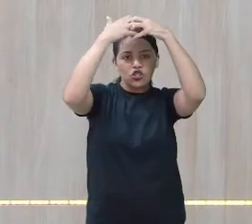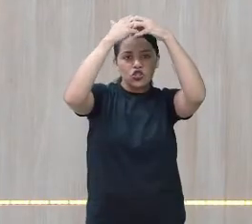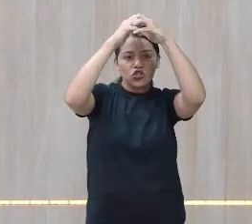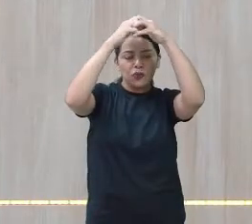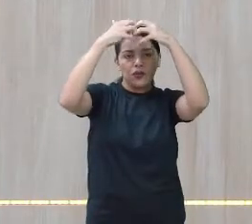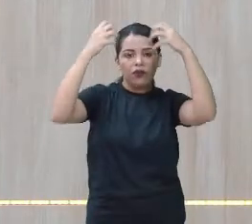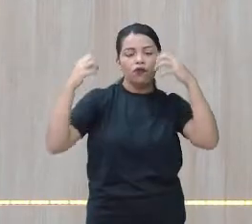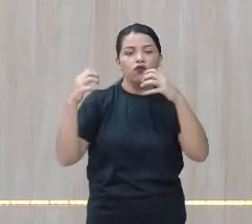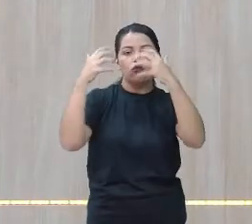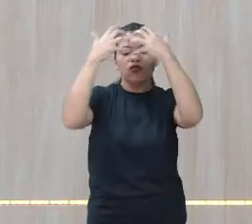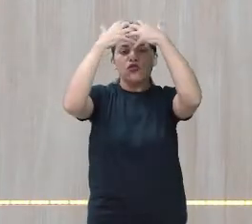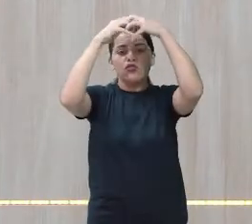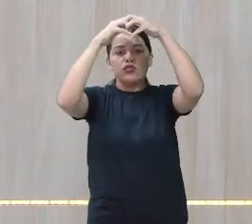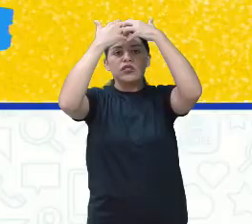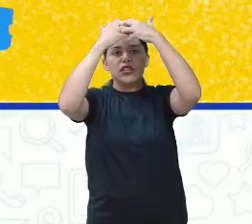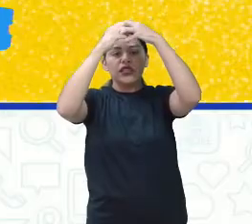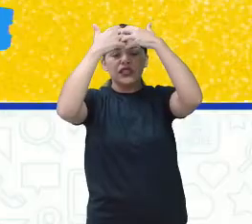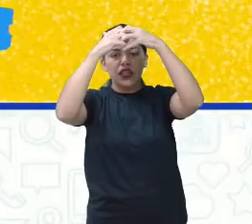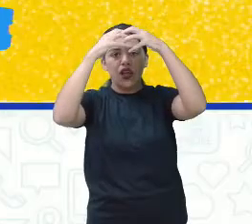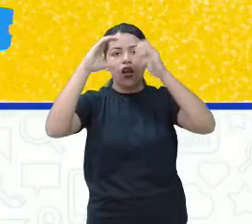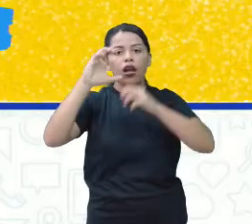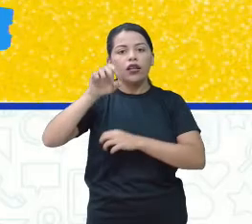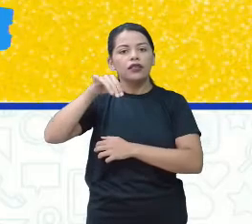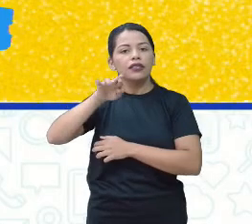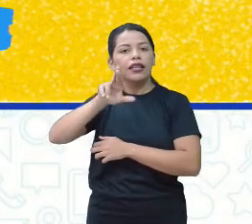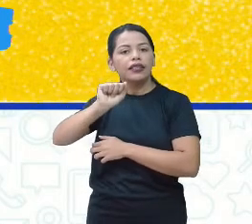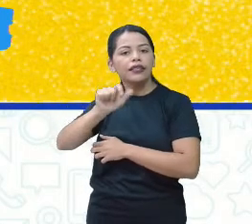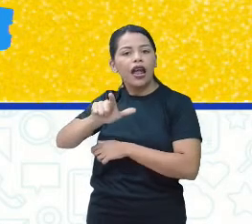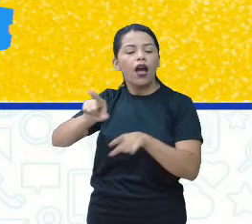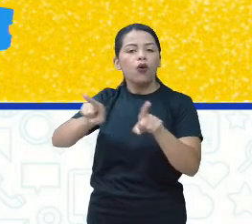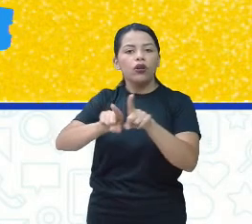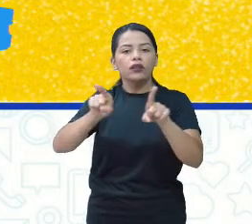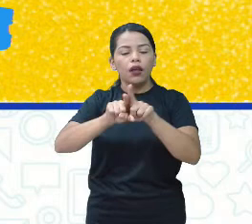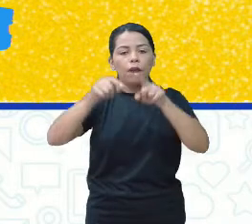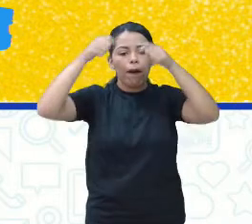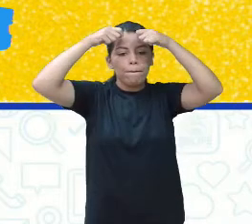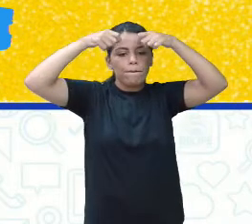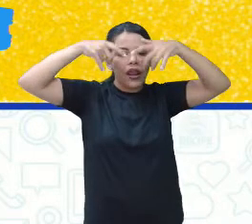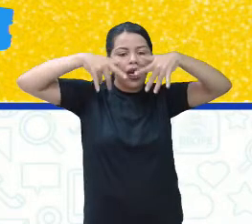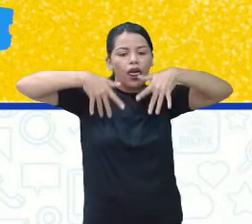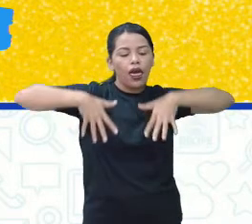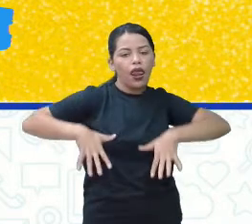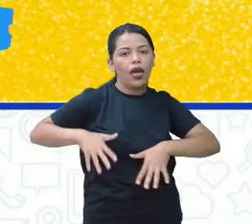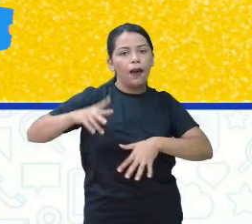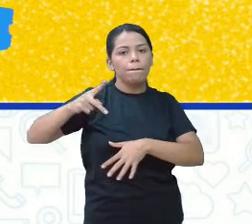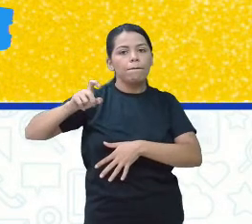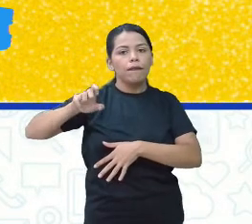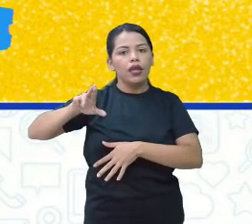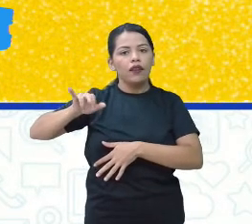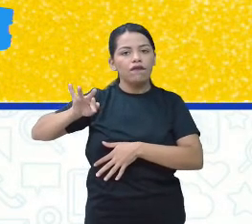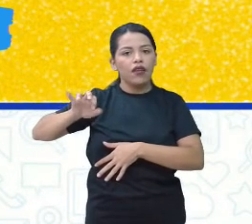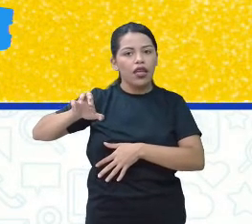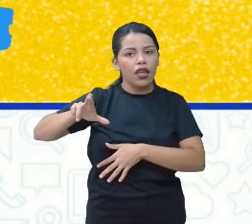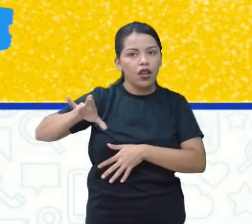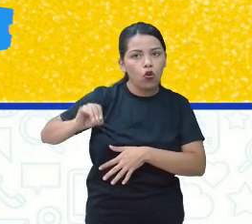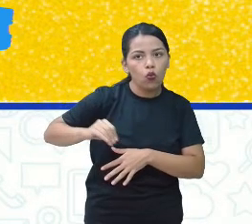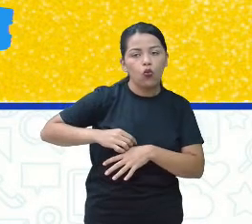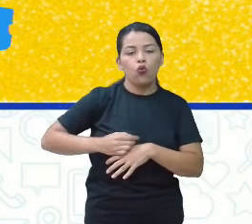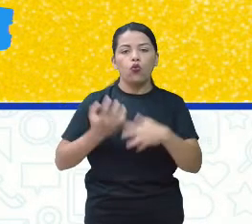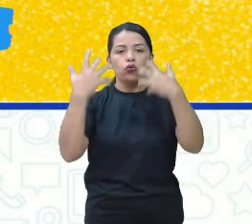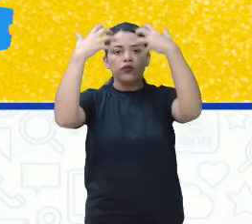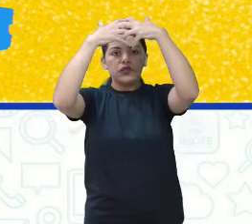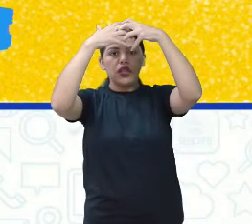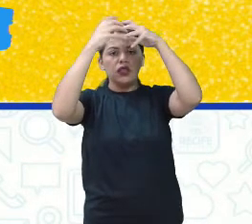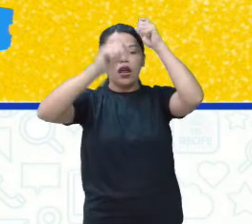nervoso central e periférico, onde o central é formado ou constituído pelo encéfalo e a medula, e